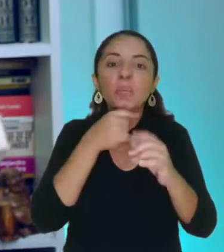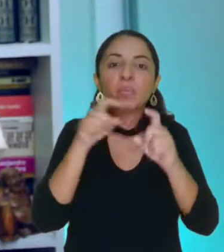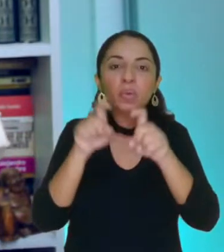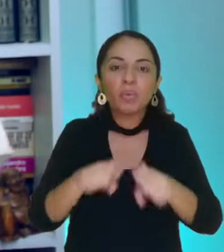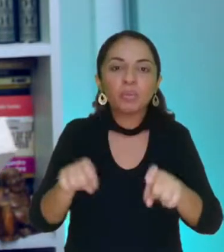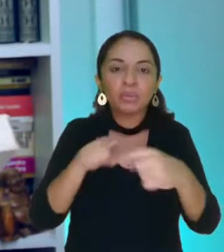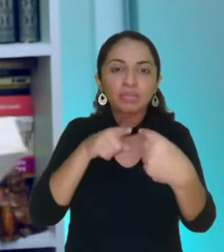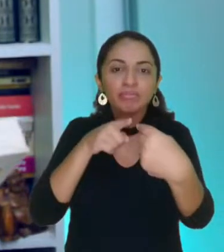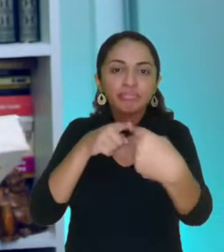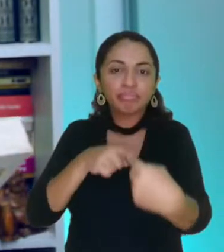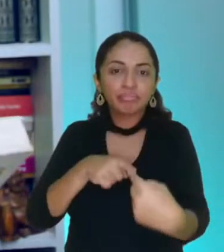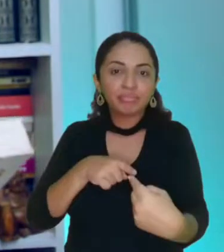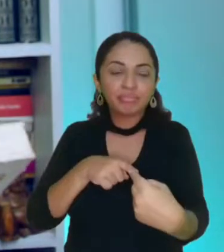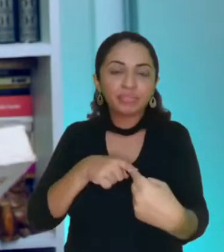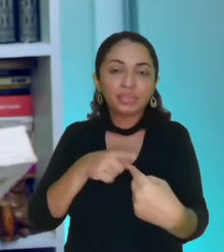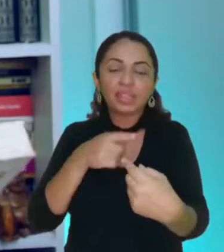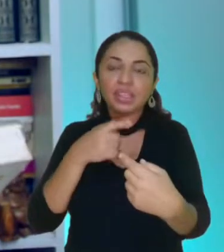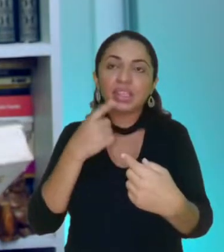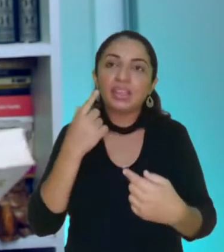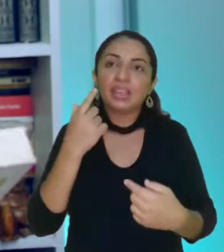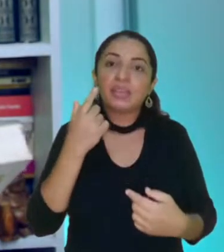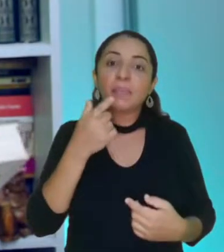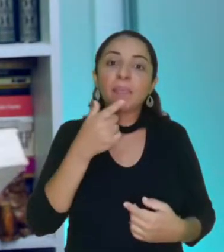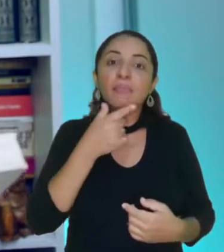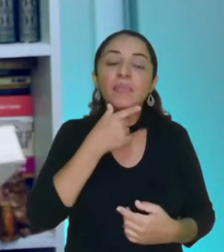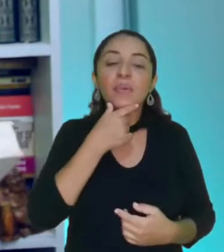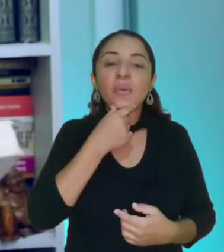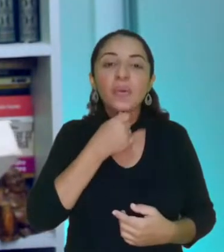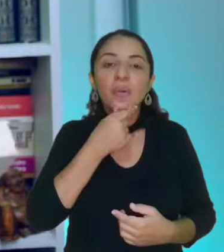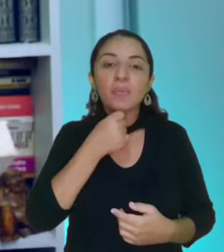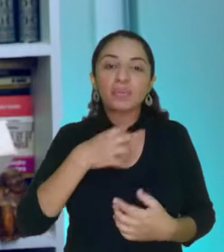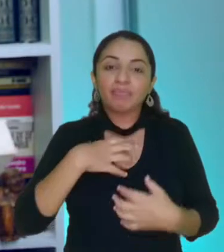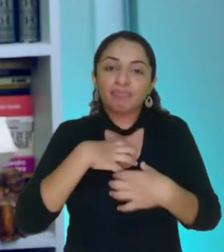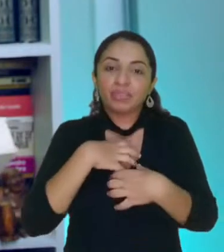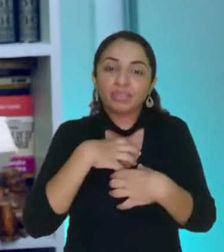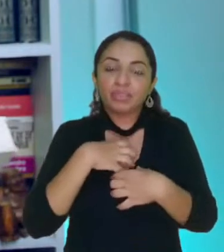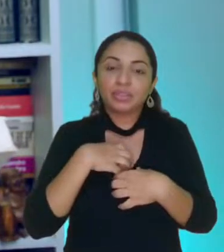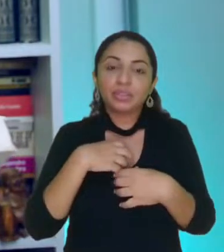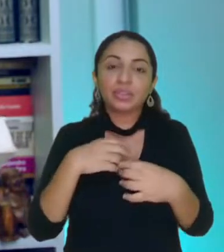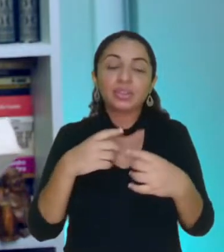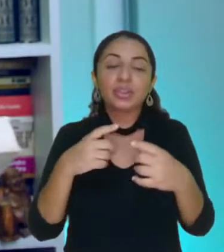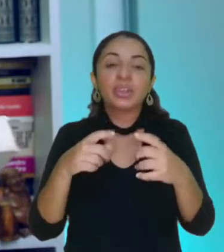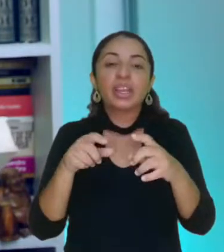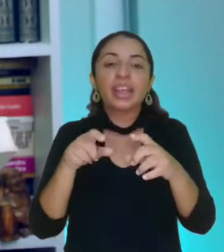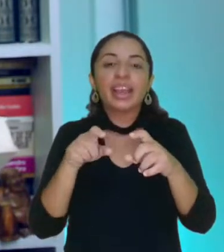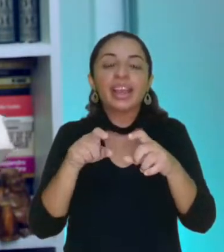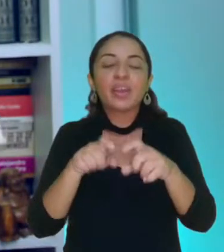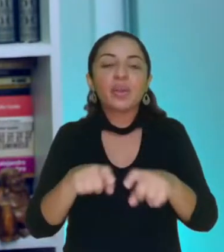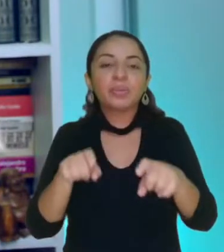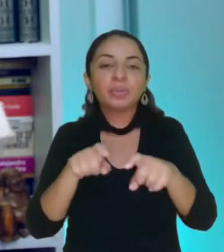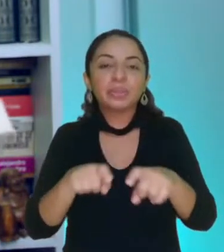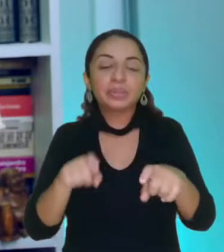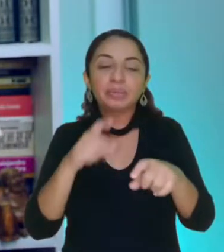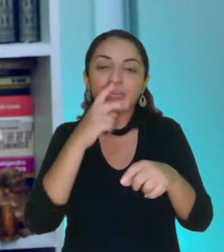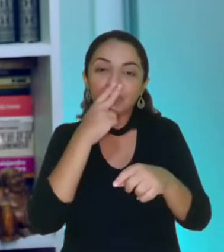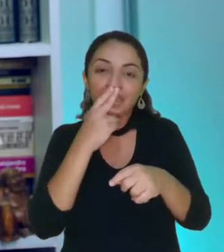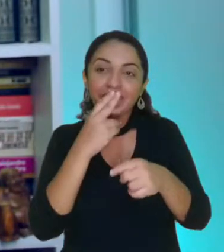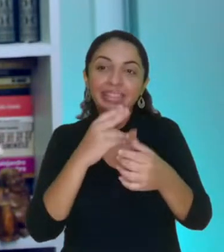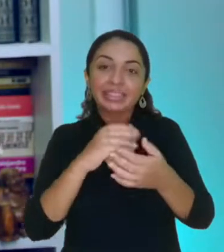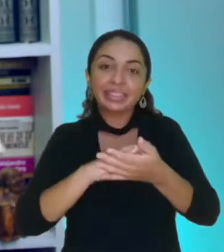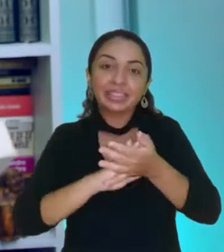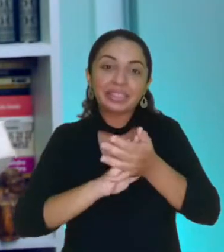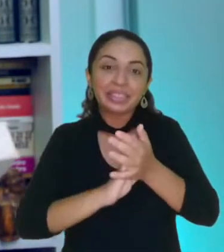se enfrentam. O primeiro tem o privilégio da insensibilidade, o segundo é marcado pela discriminação das hierarquias e pela necessidade de